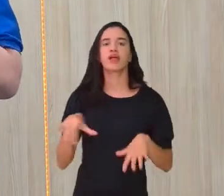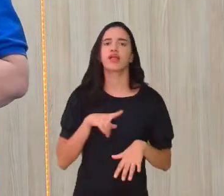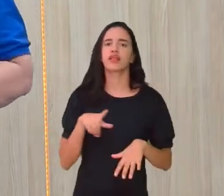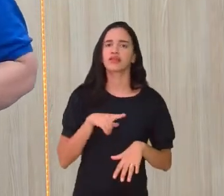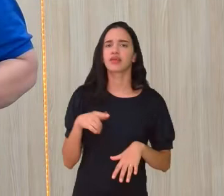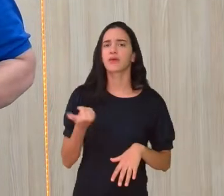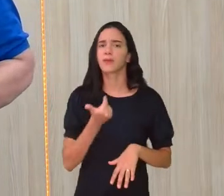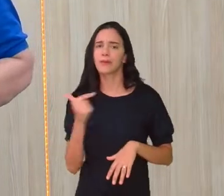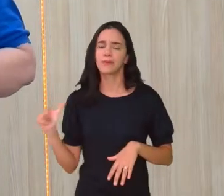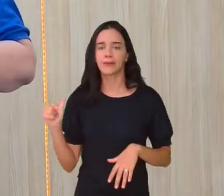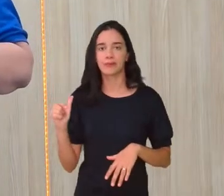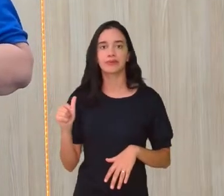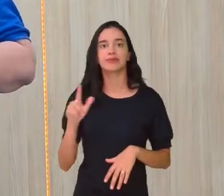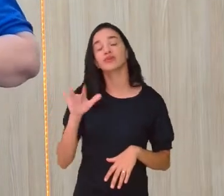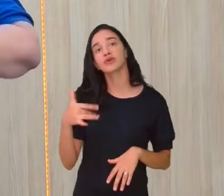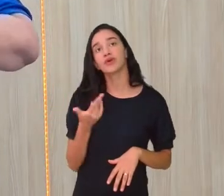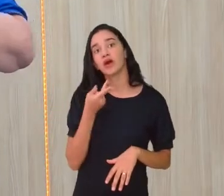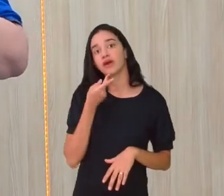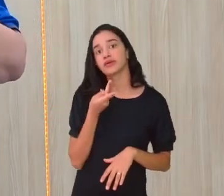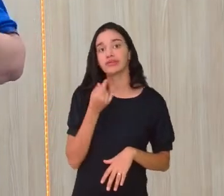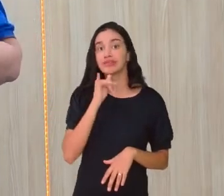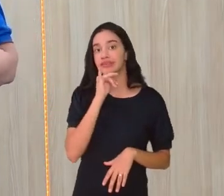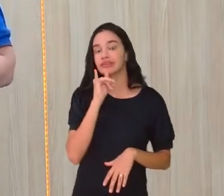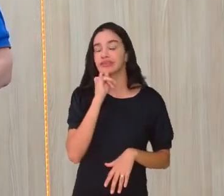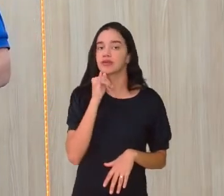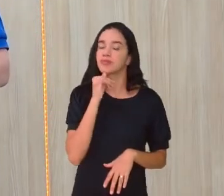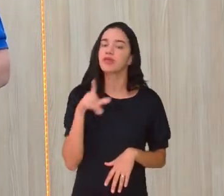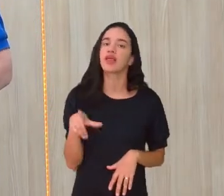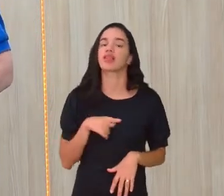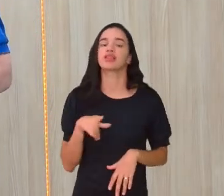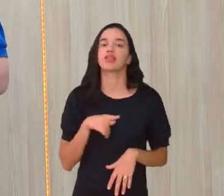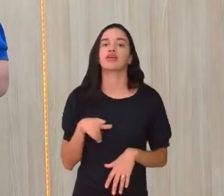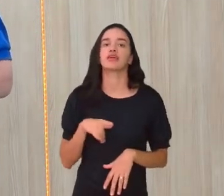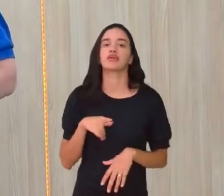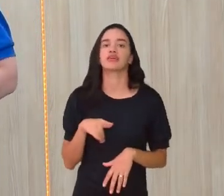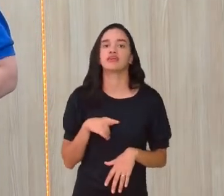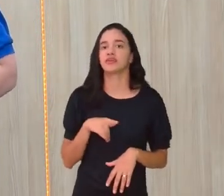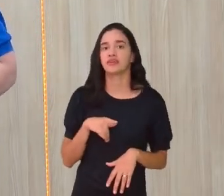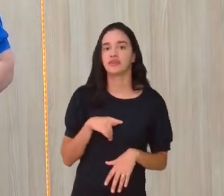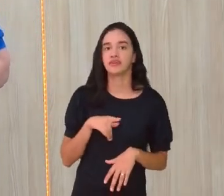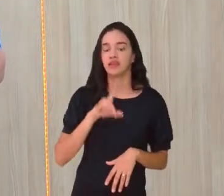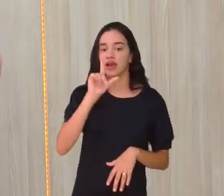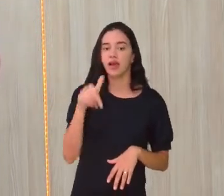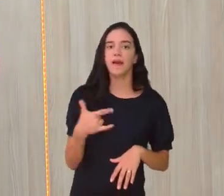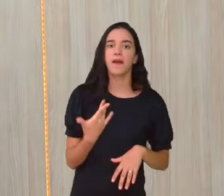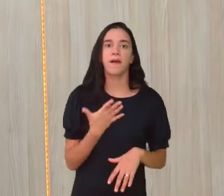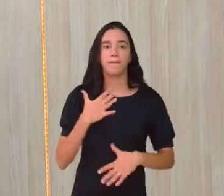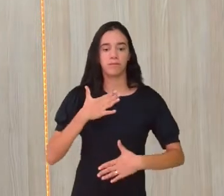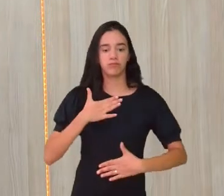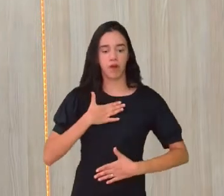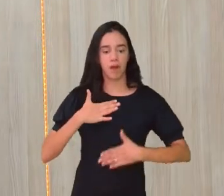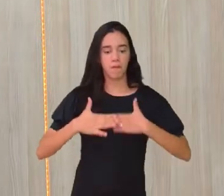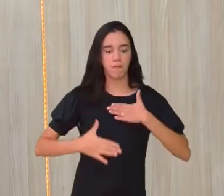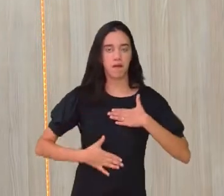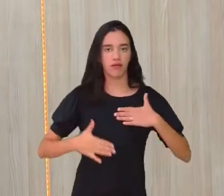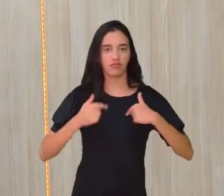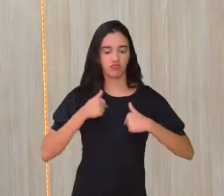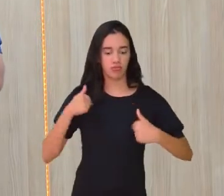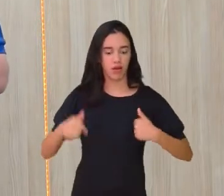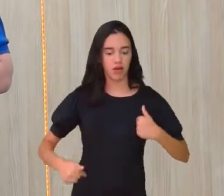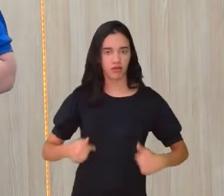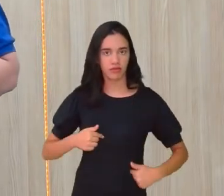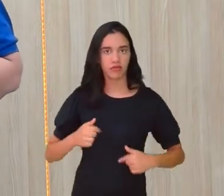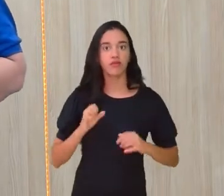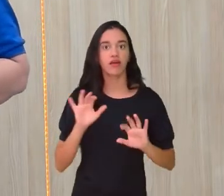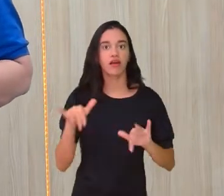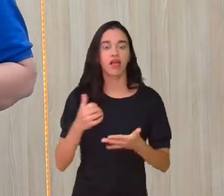um outro, né, vamos dizer assim, a gente tem um conjunto de partes do nosso corpo que vão auxiliar nesse